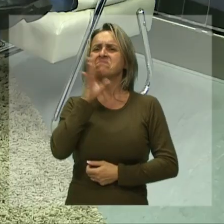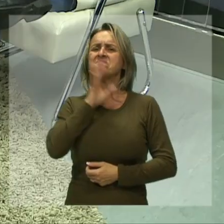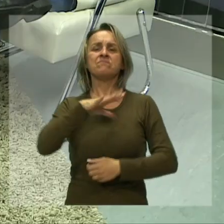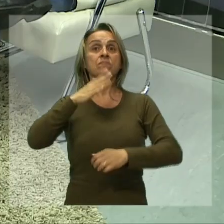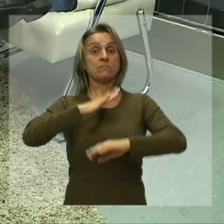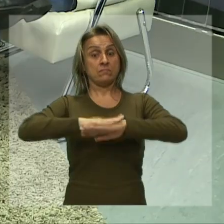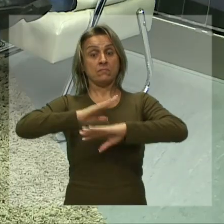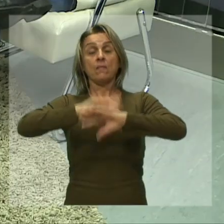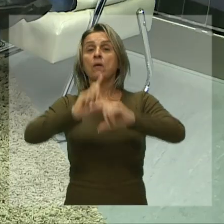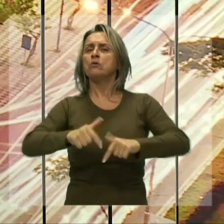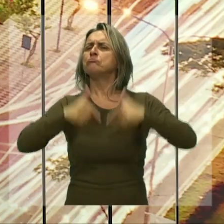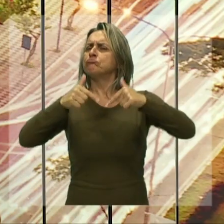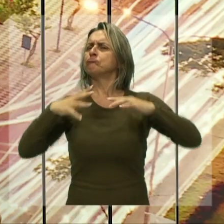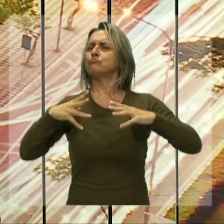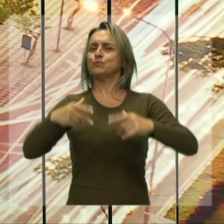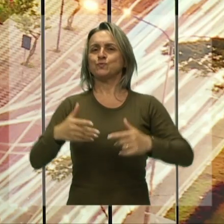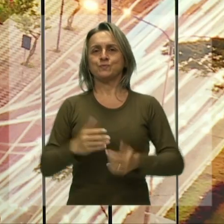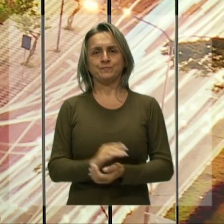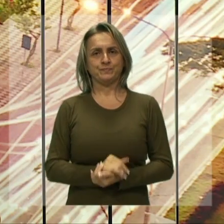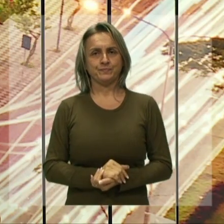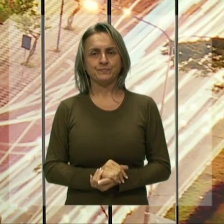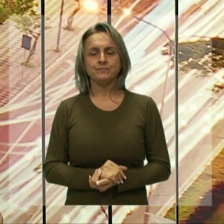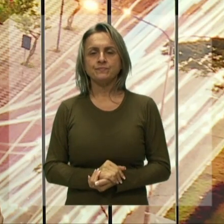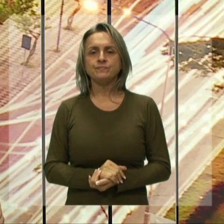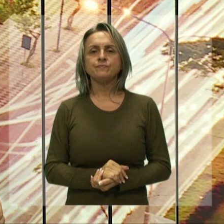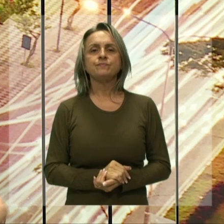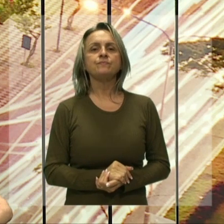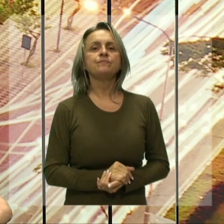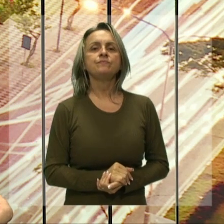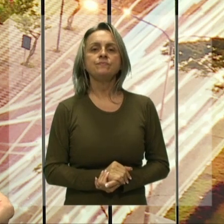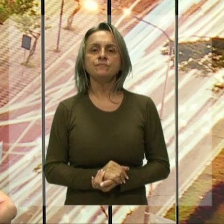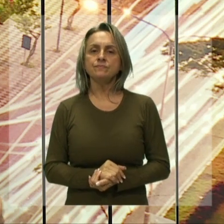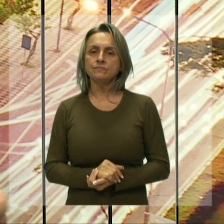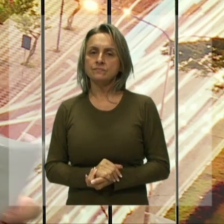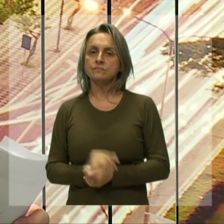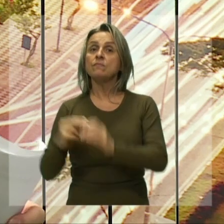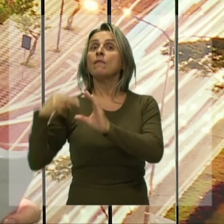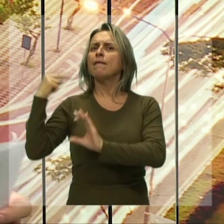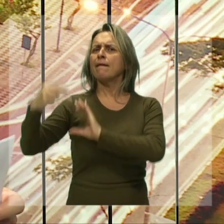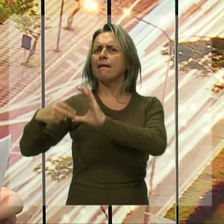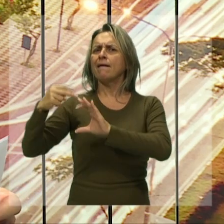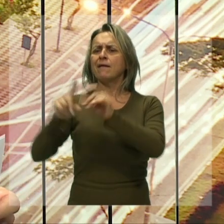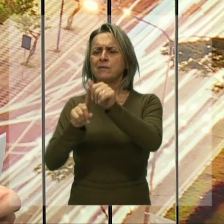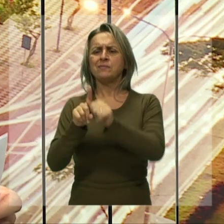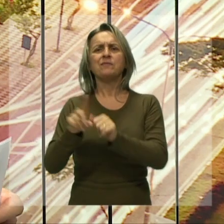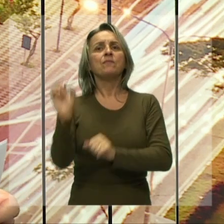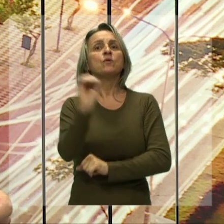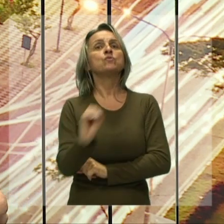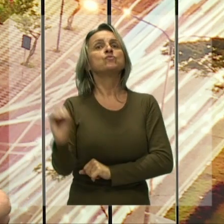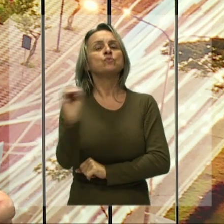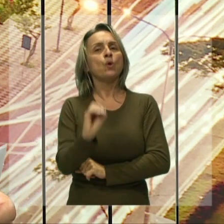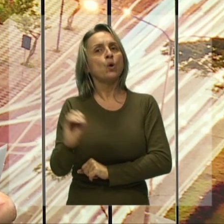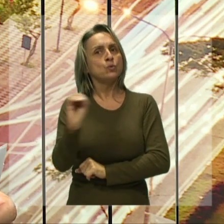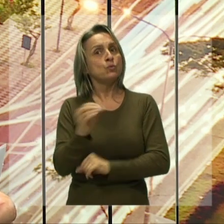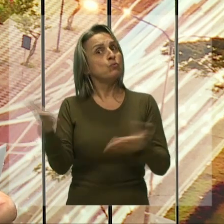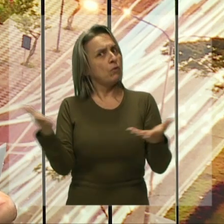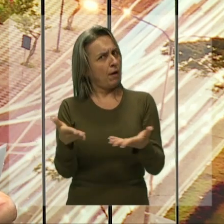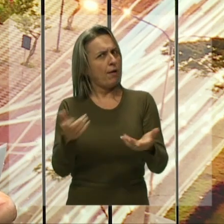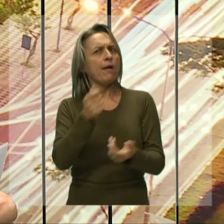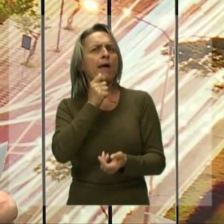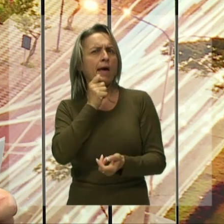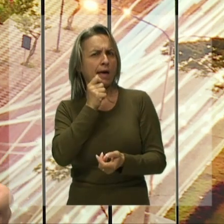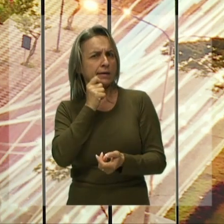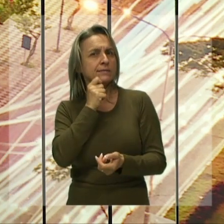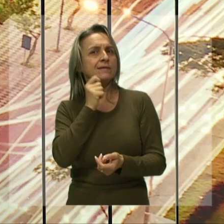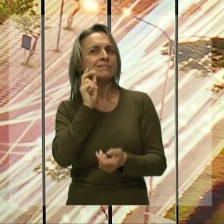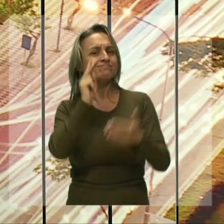total. Vereador, a Câmara, no mês de outubro, está apreciando ainda as peças orçamentárias. A LDO já